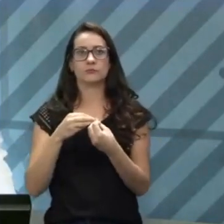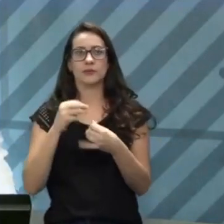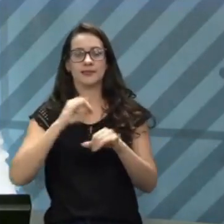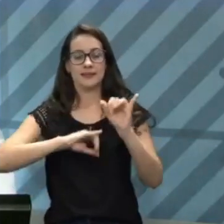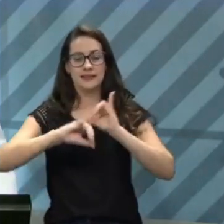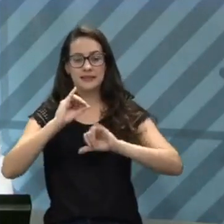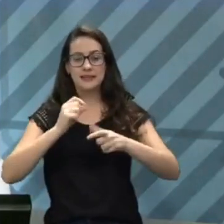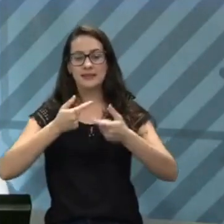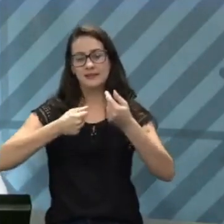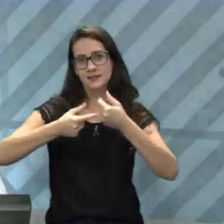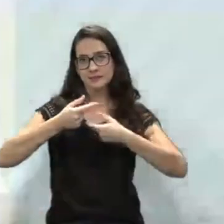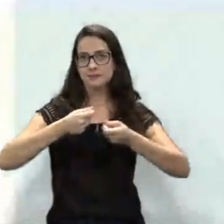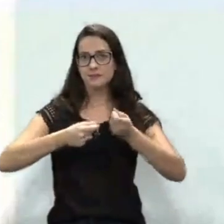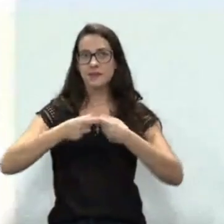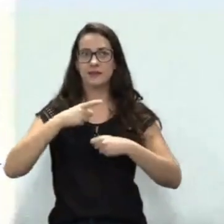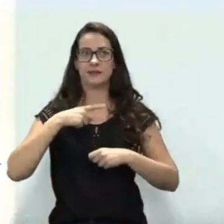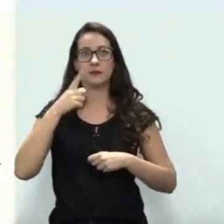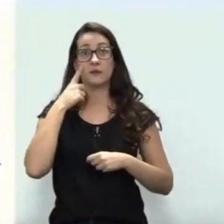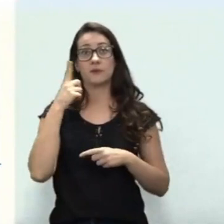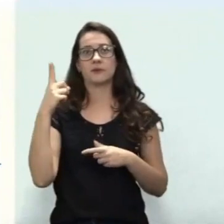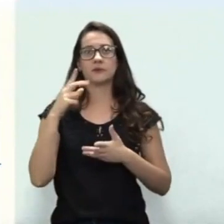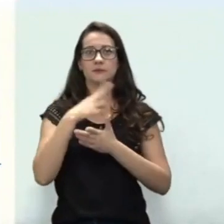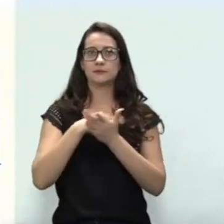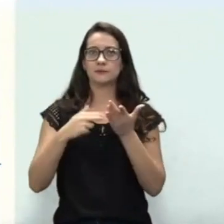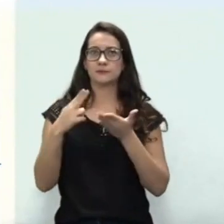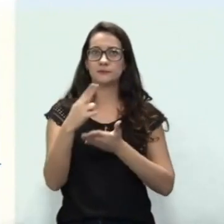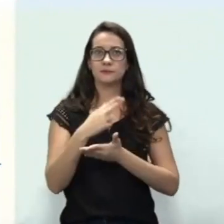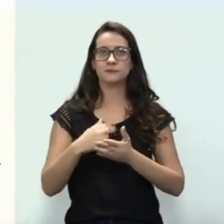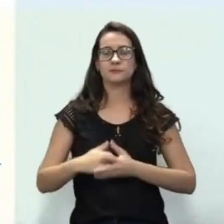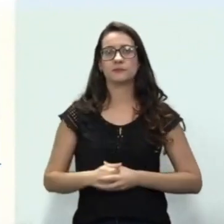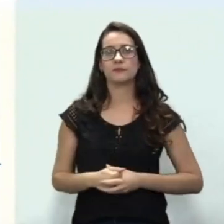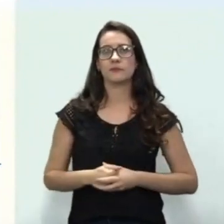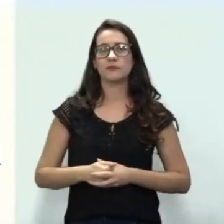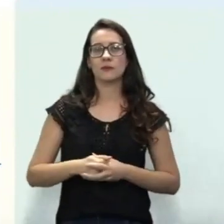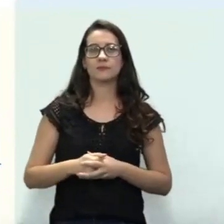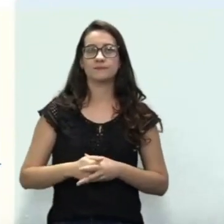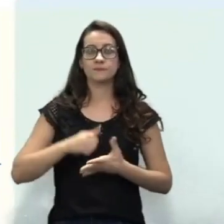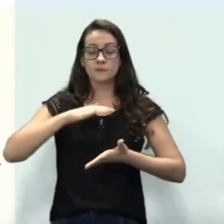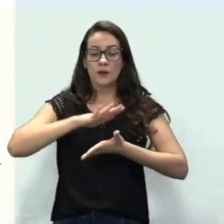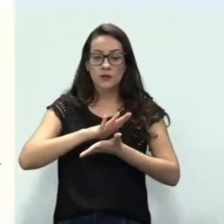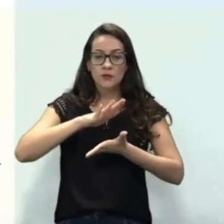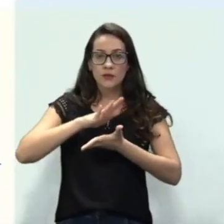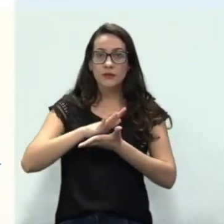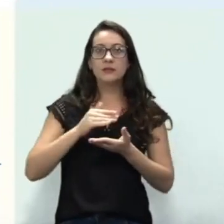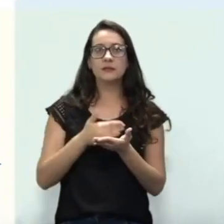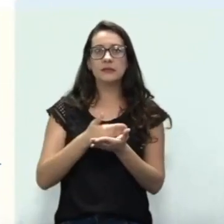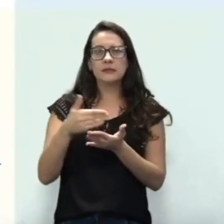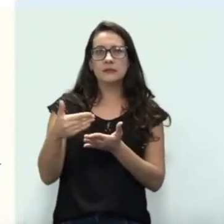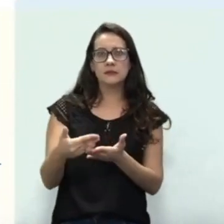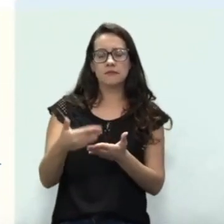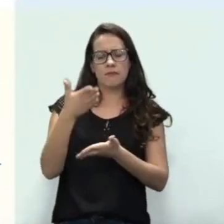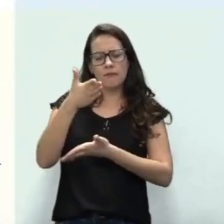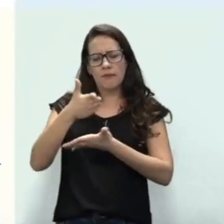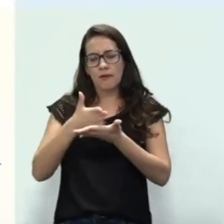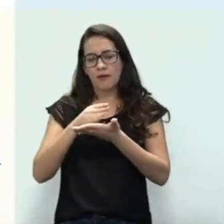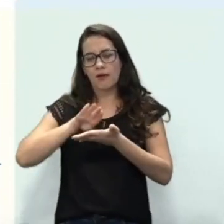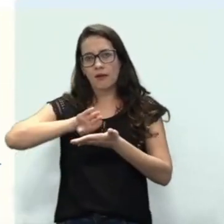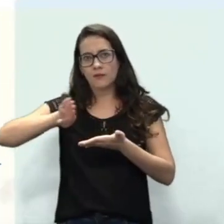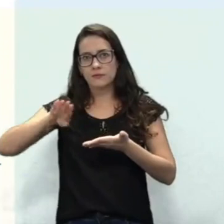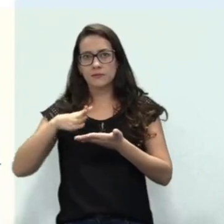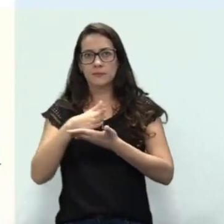físico-química entre eles. Como a gente pode ver aqui na figura, é uma força de arrancamento, de separação entre